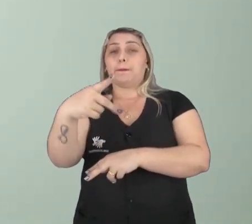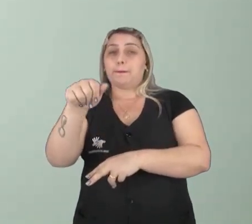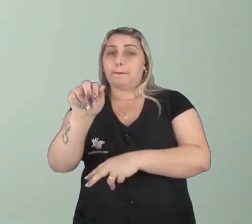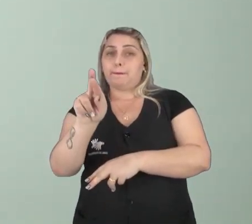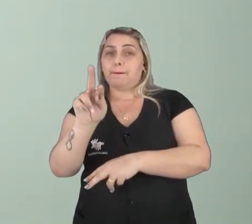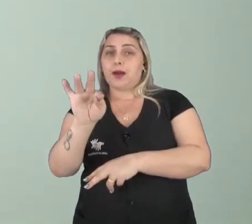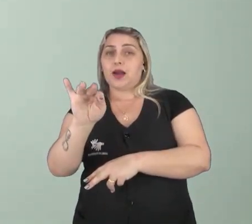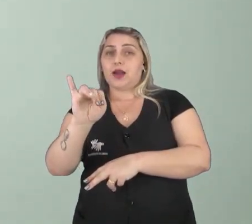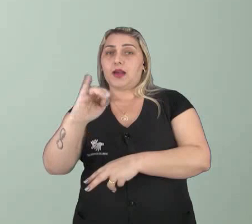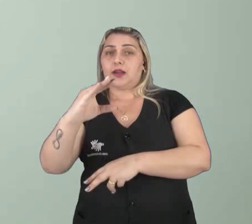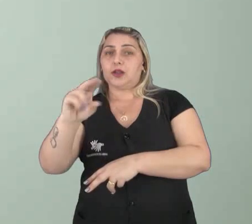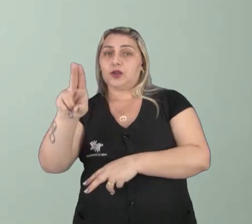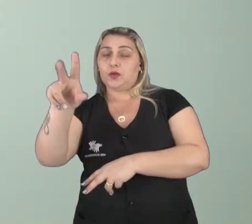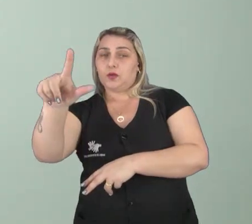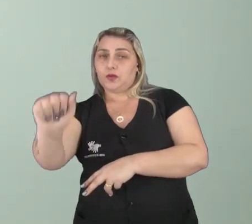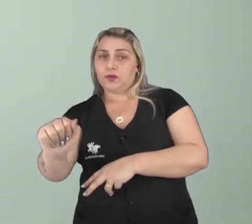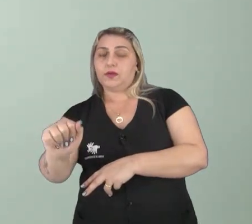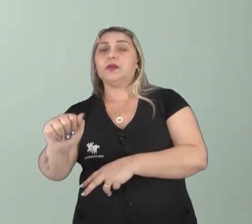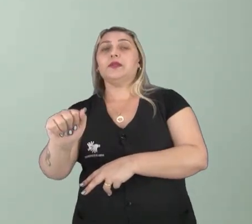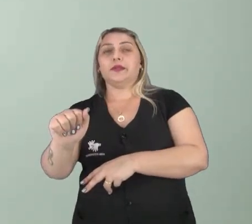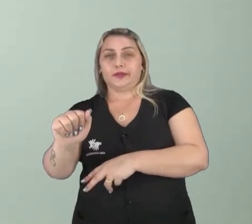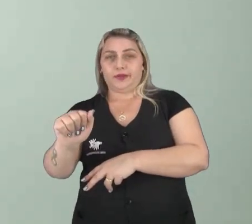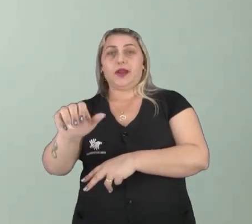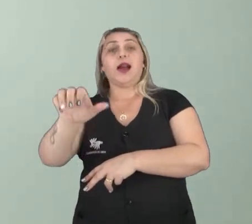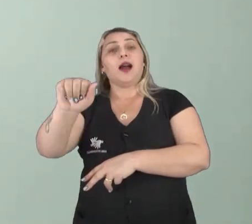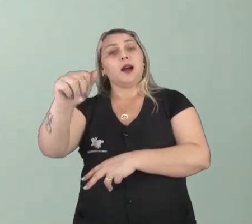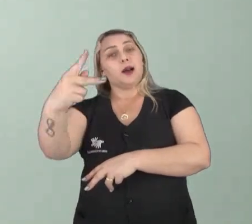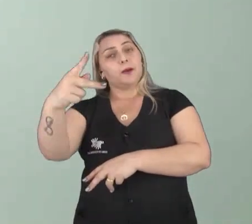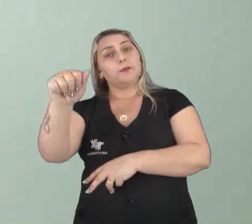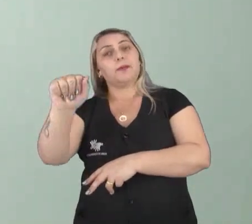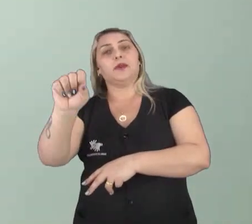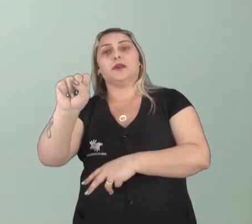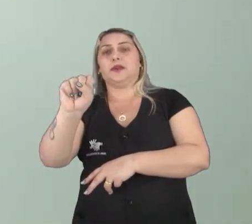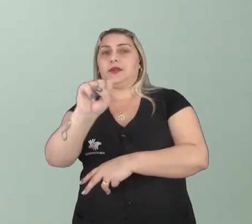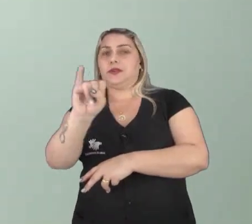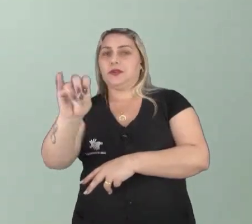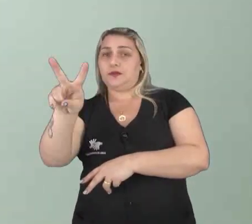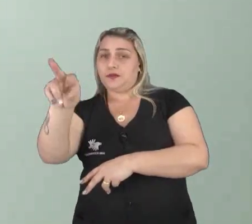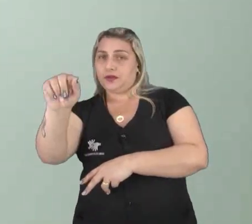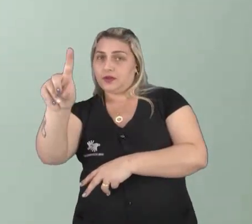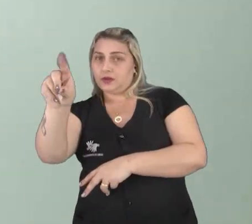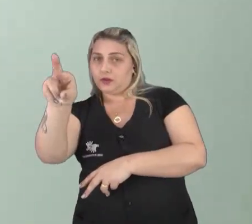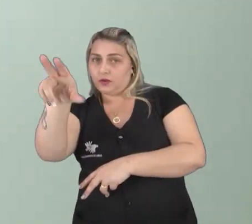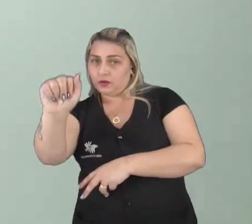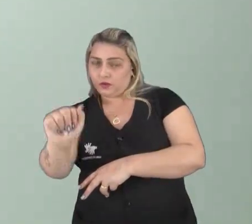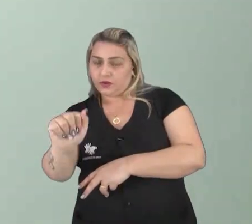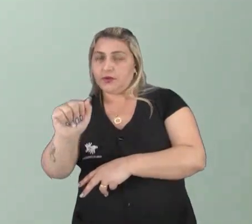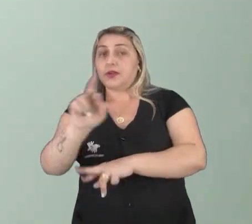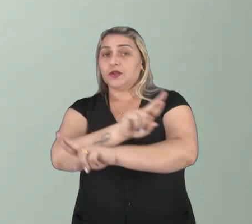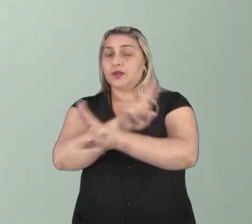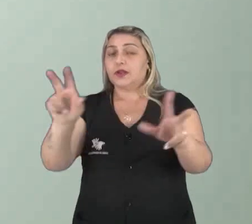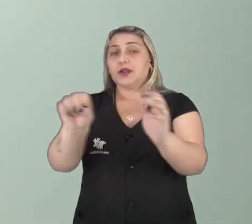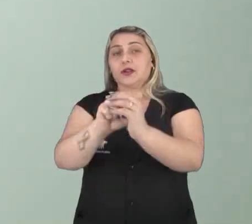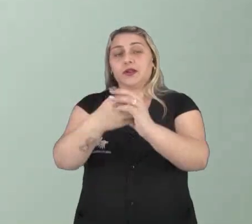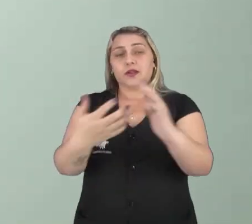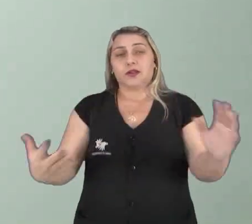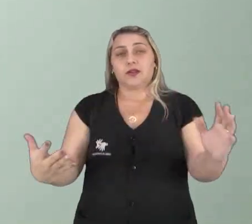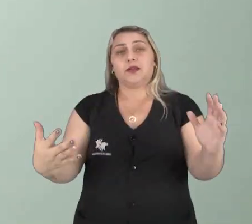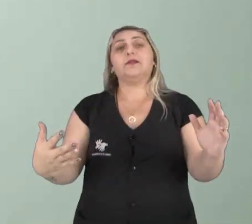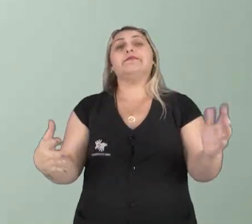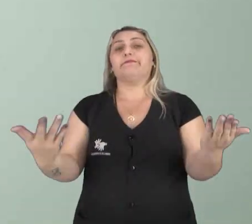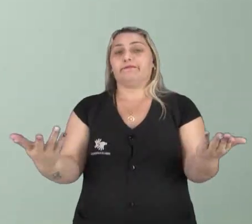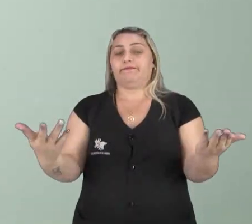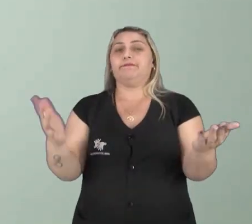um pronome ali que está remetendo a uma pessoa, tá certo? Essa é a diferença. Por isso que ela está caracterizada como